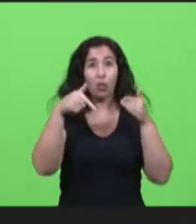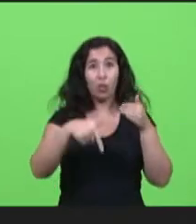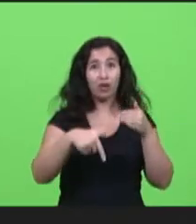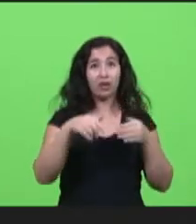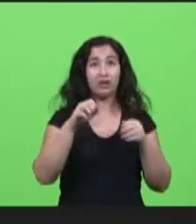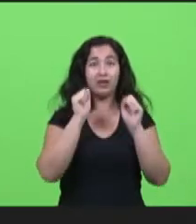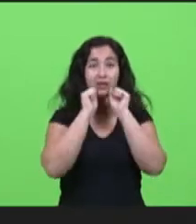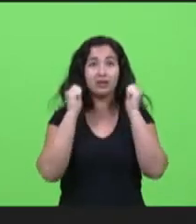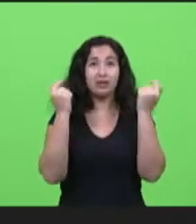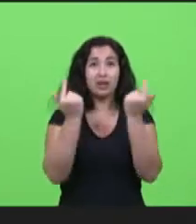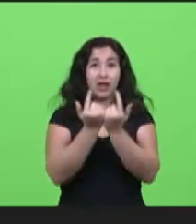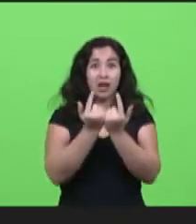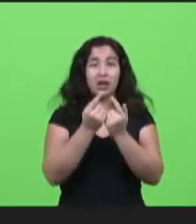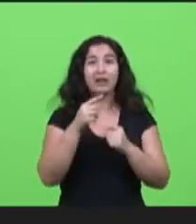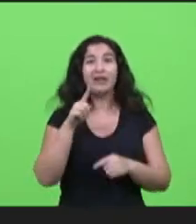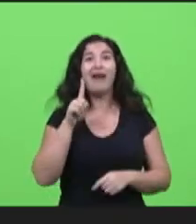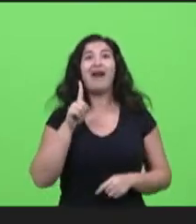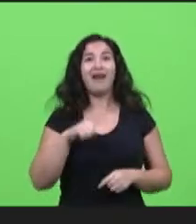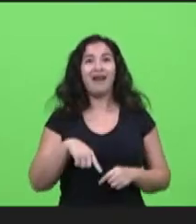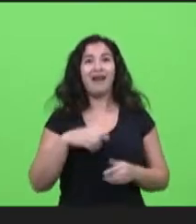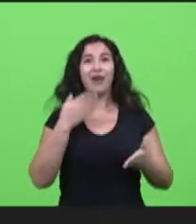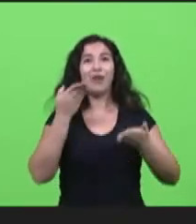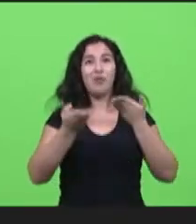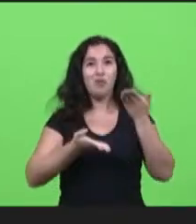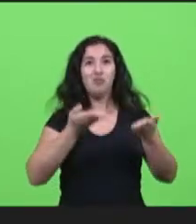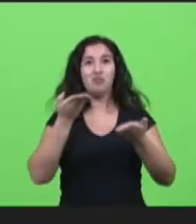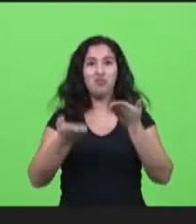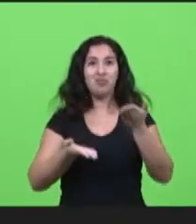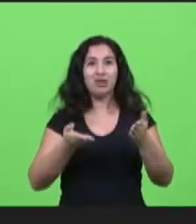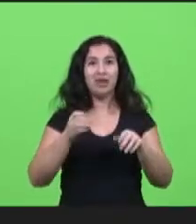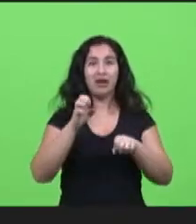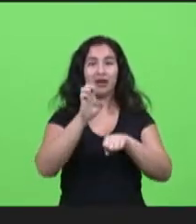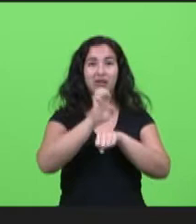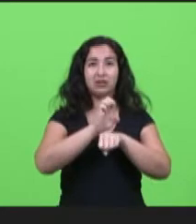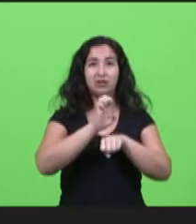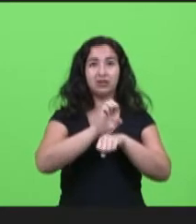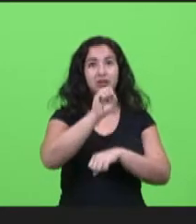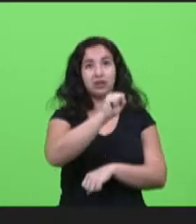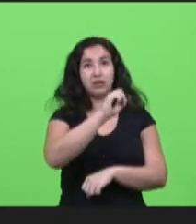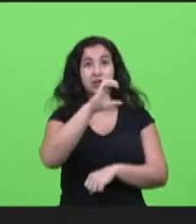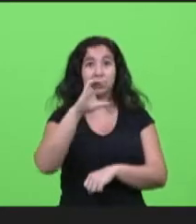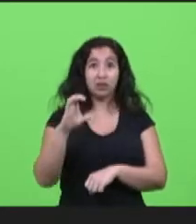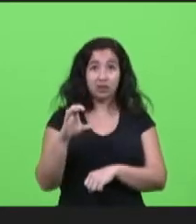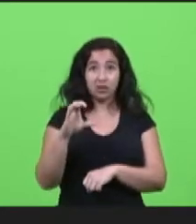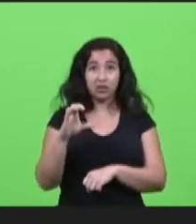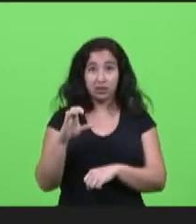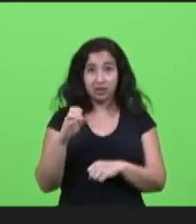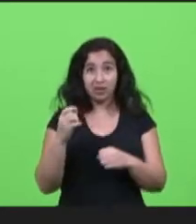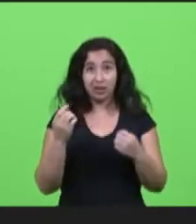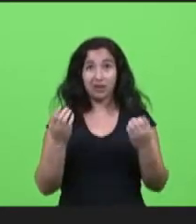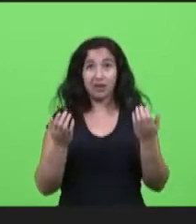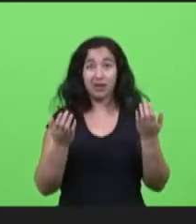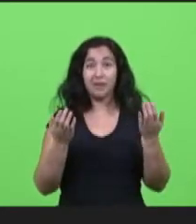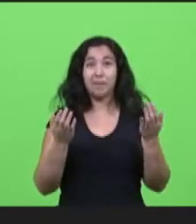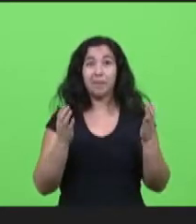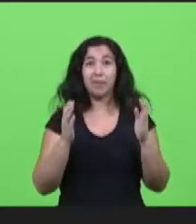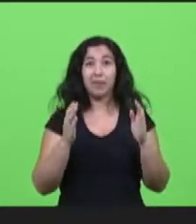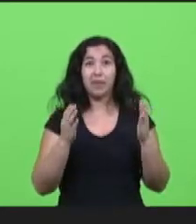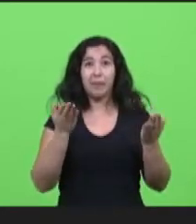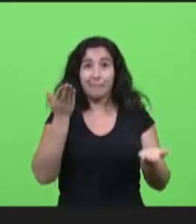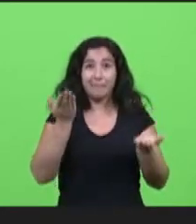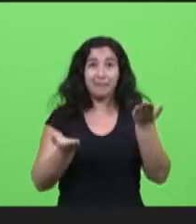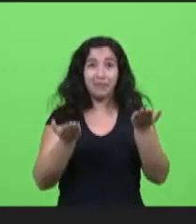disso, é zelar para que o estado de Santa Catarina consiga conviver ao mesmo tempo com as duas crises, né? Não só a do Covid, mas